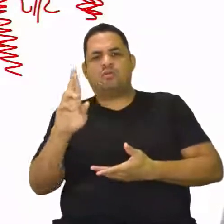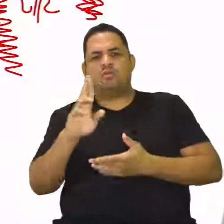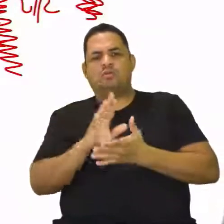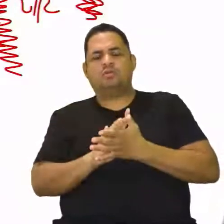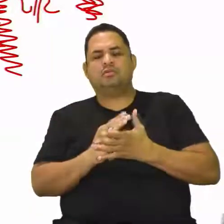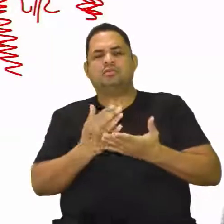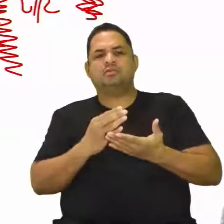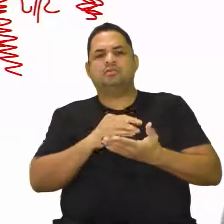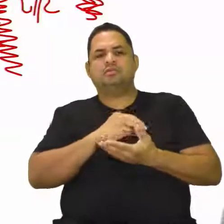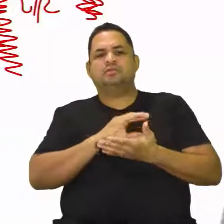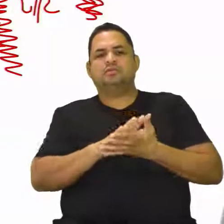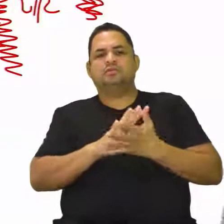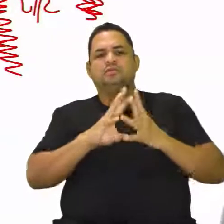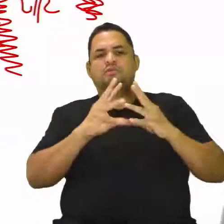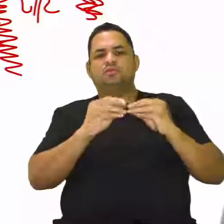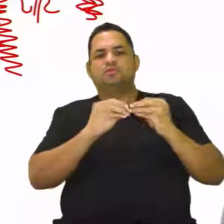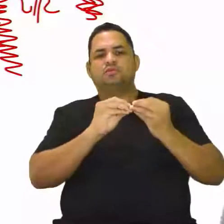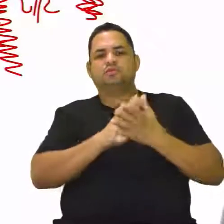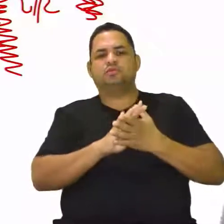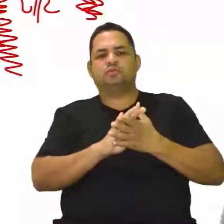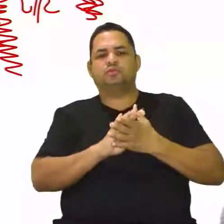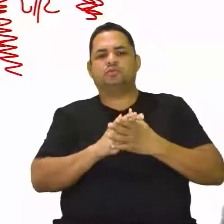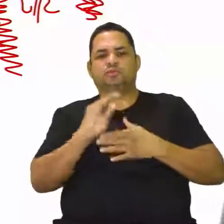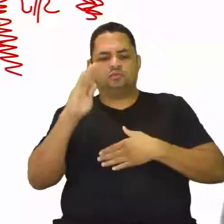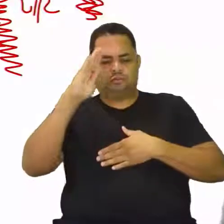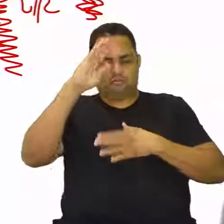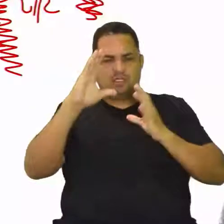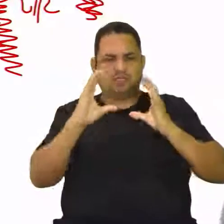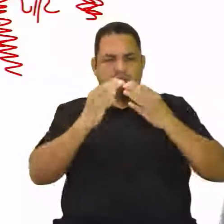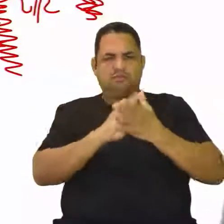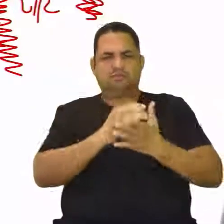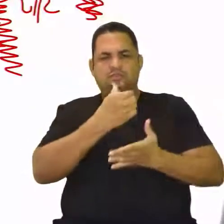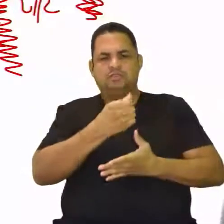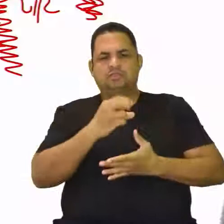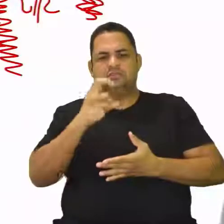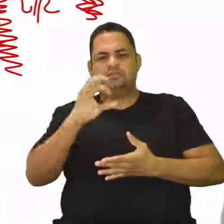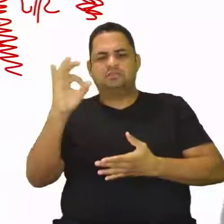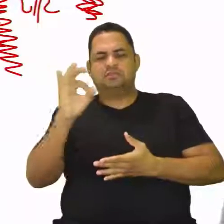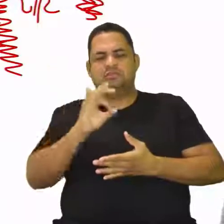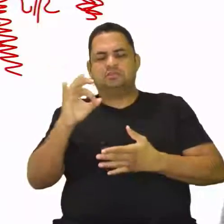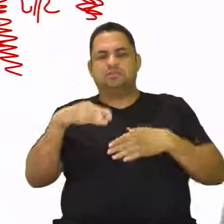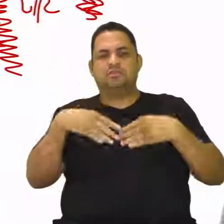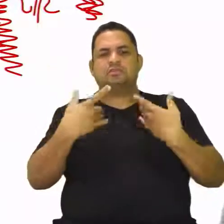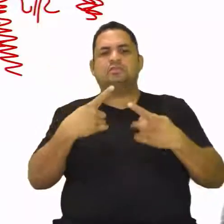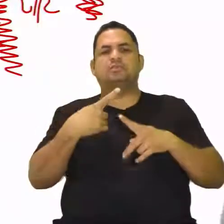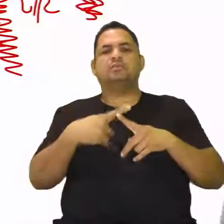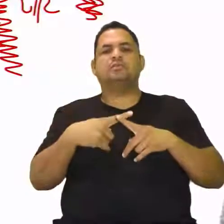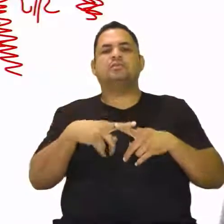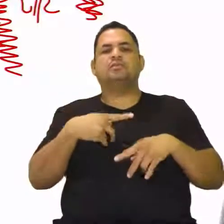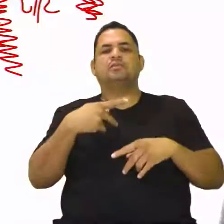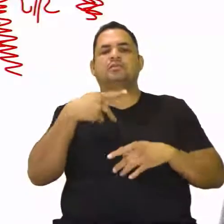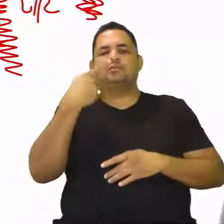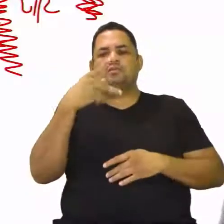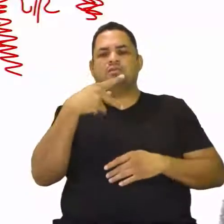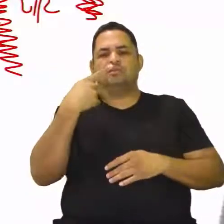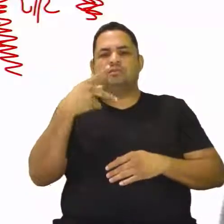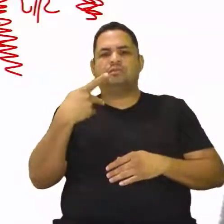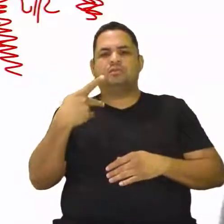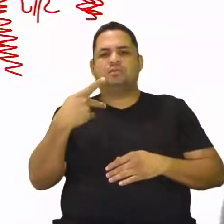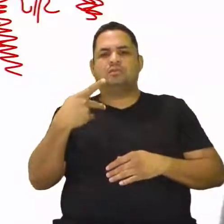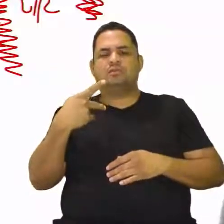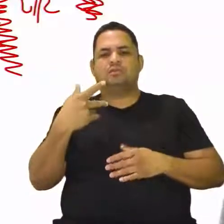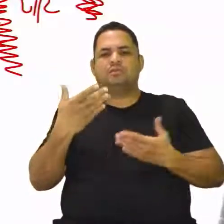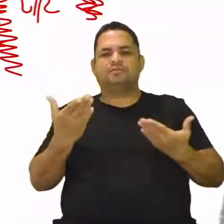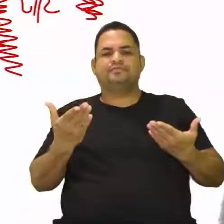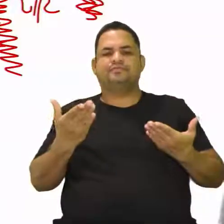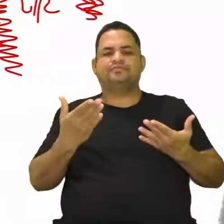65 do seu exército aí eu te digo o seguinte aluno é o que vou te dizer é o seguinte